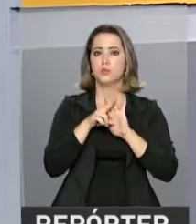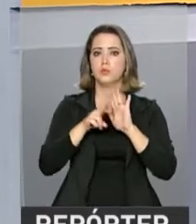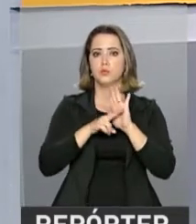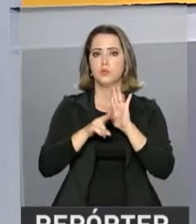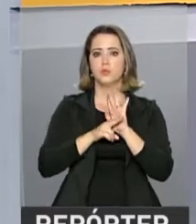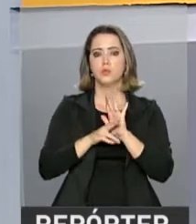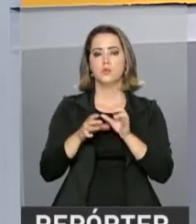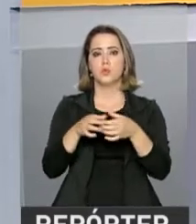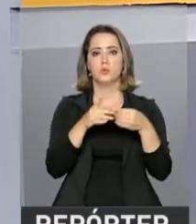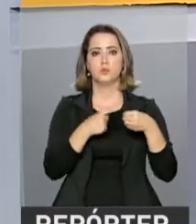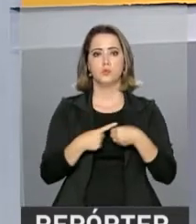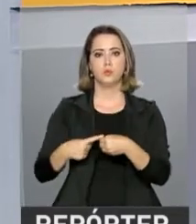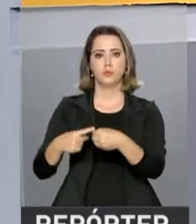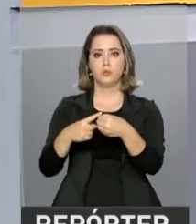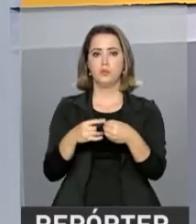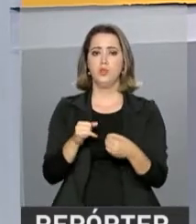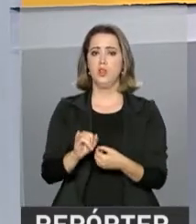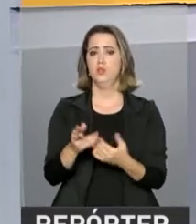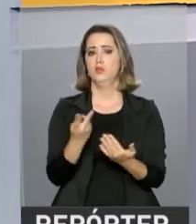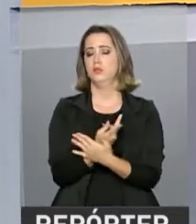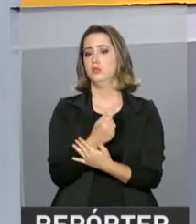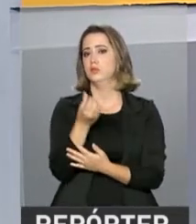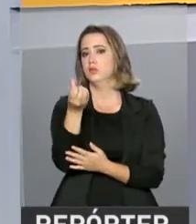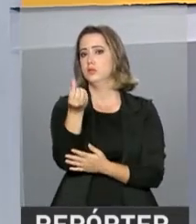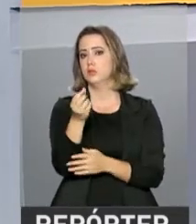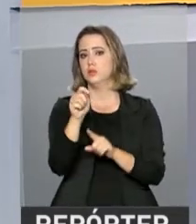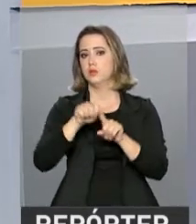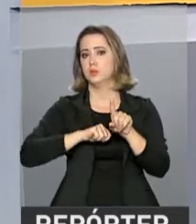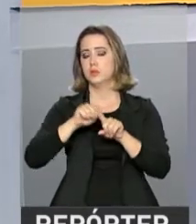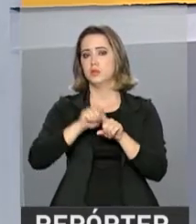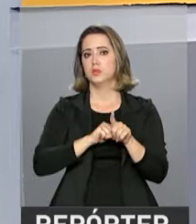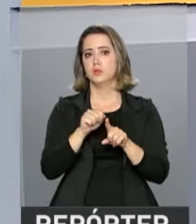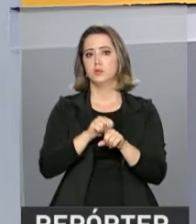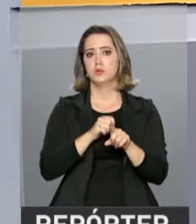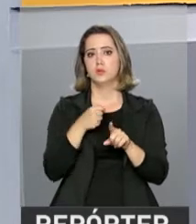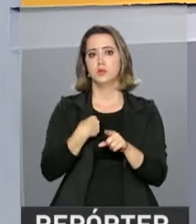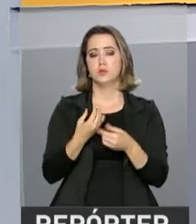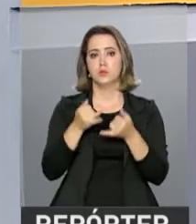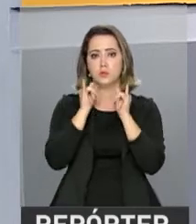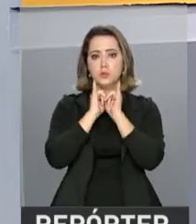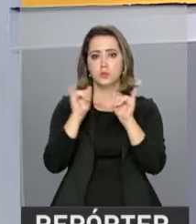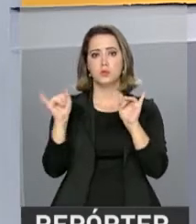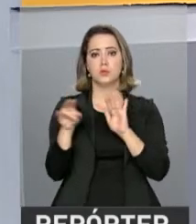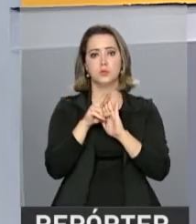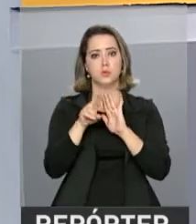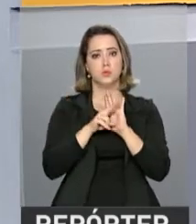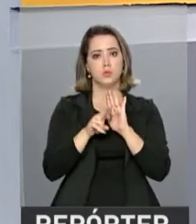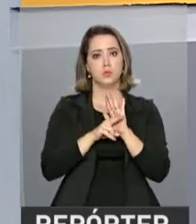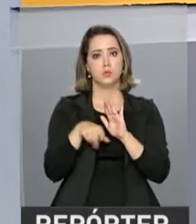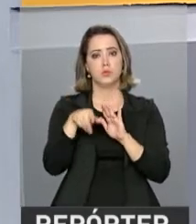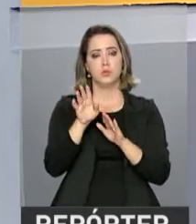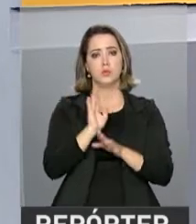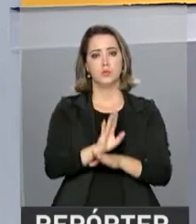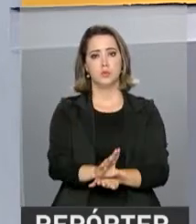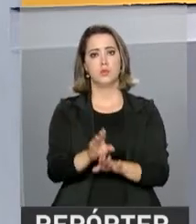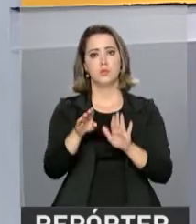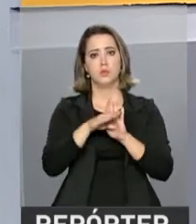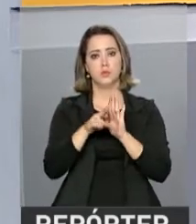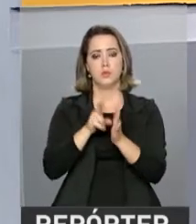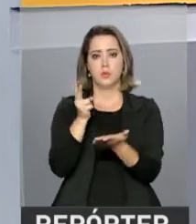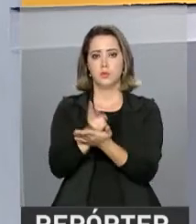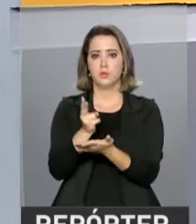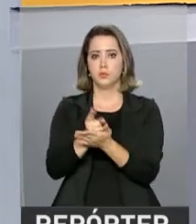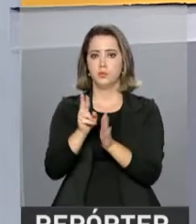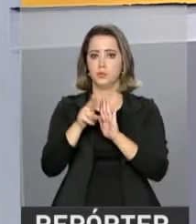e municipais se nada for feito após seis meses da promulgação da reforma eles passam a cumprir as mesmas